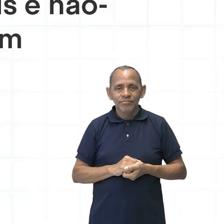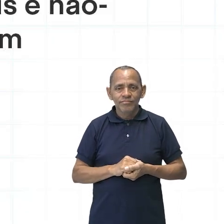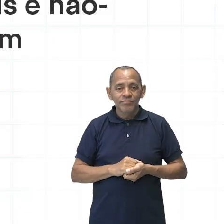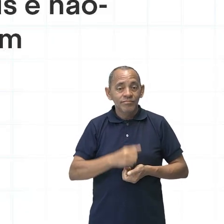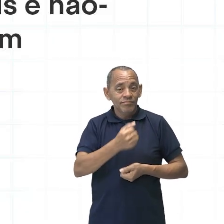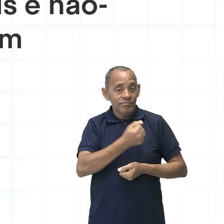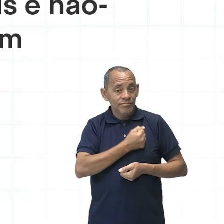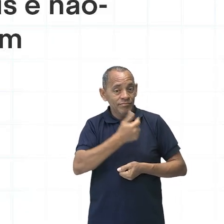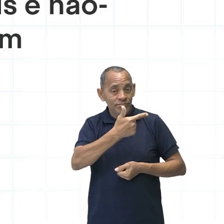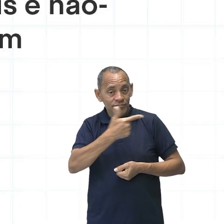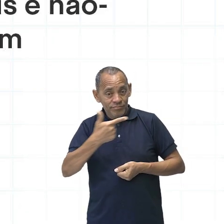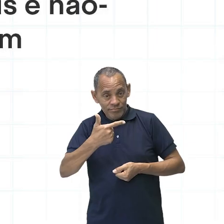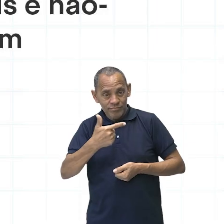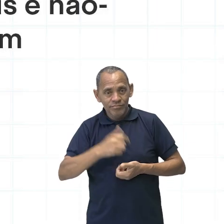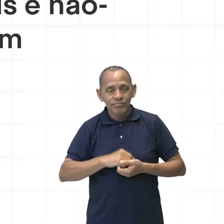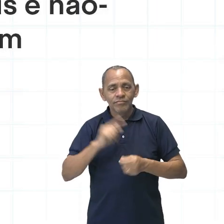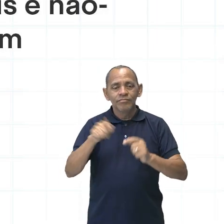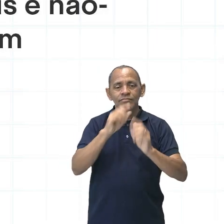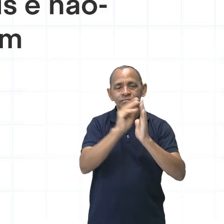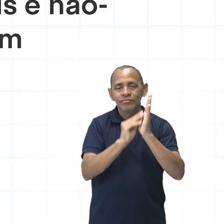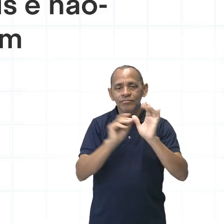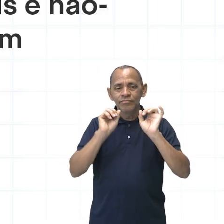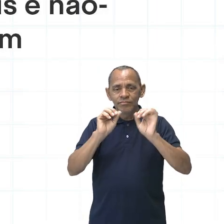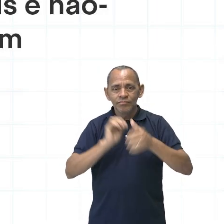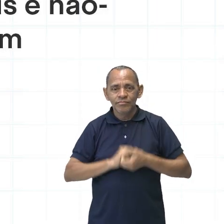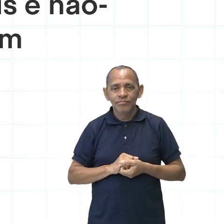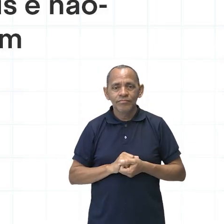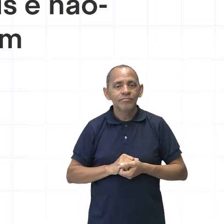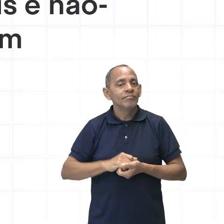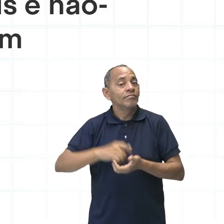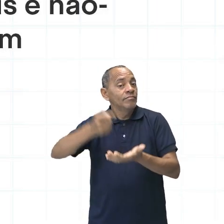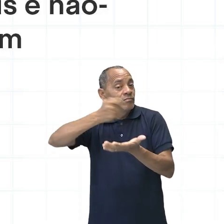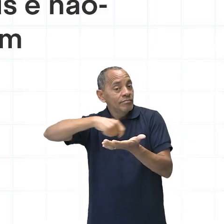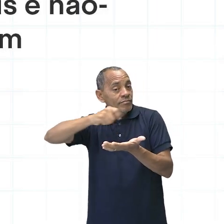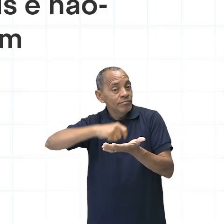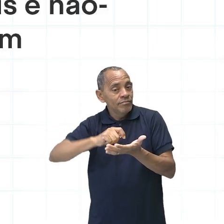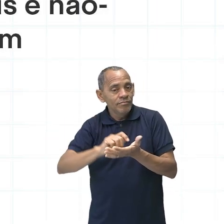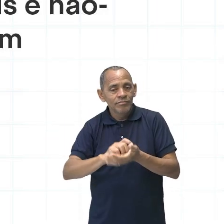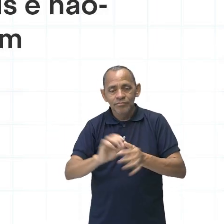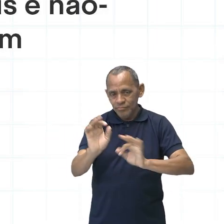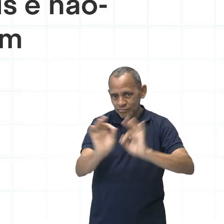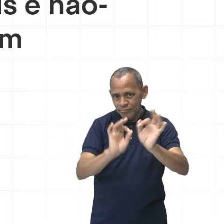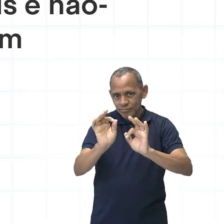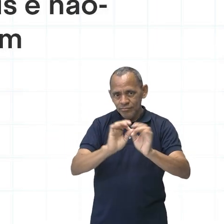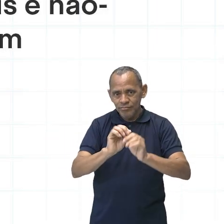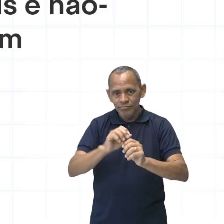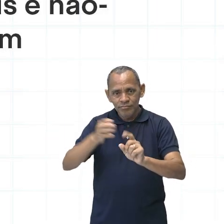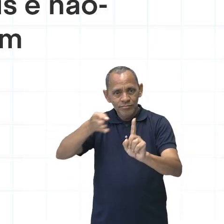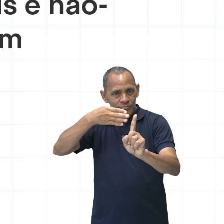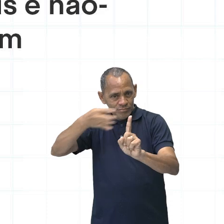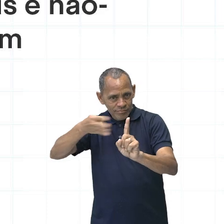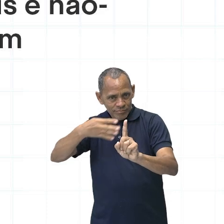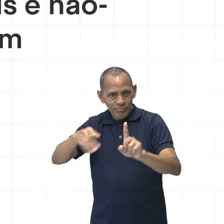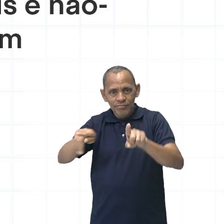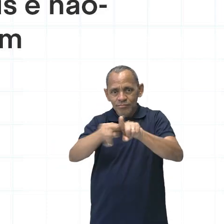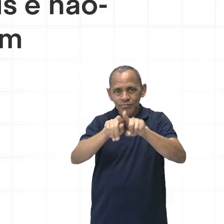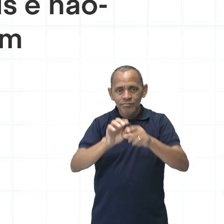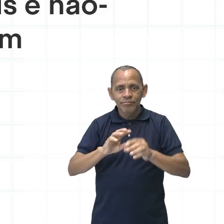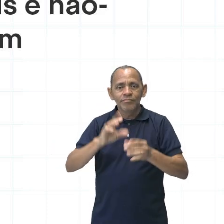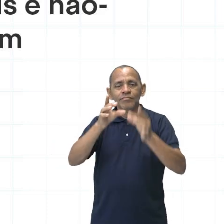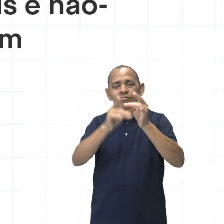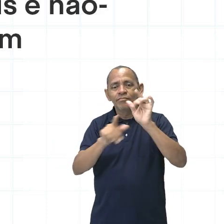Na aula 22, o nosso objeto de conhecimento é a escrita, construção da persuasão. No